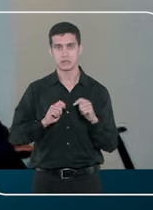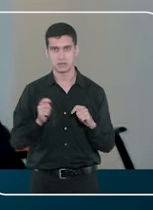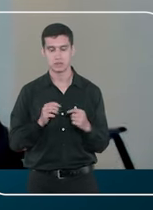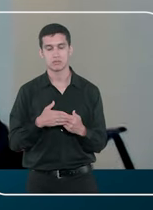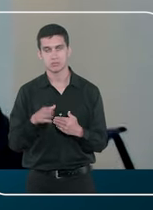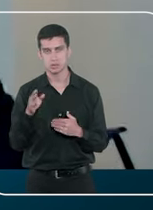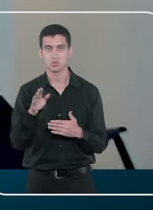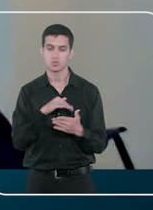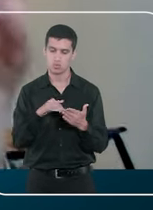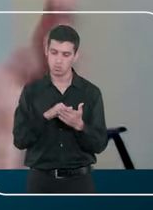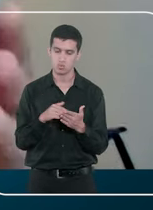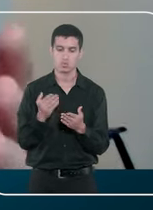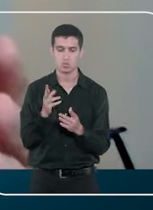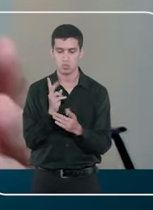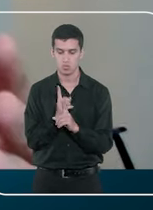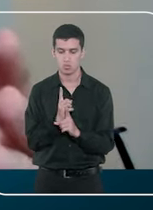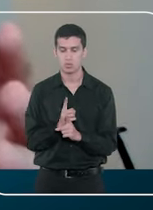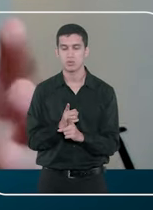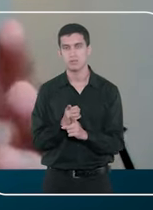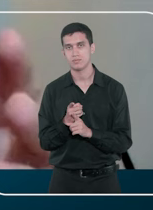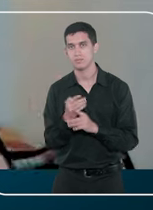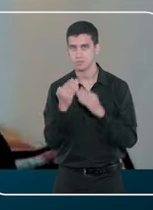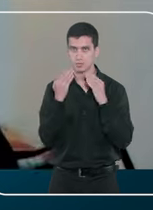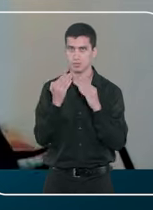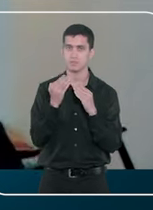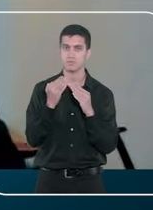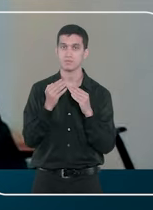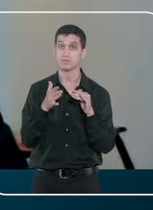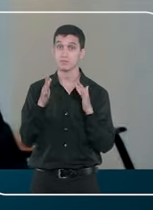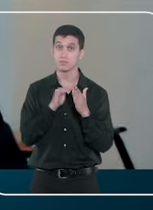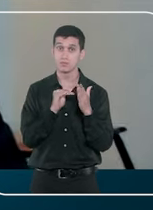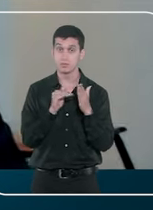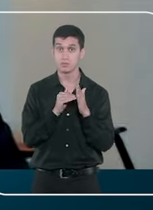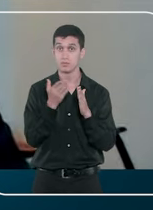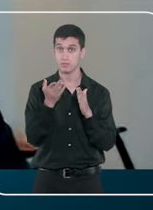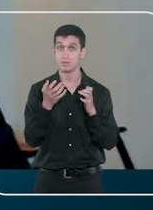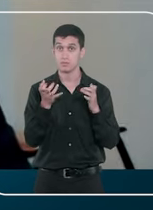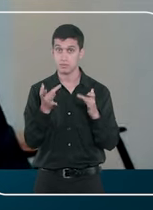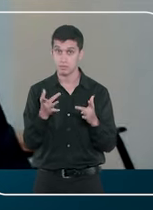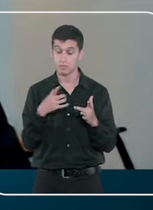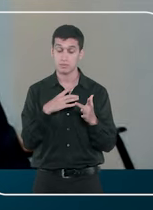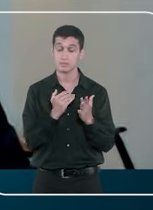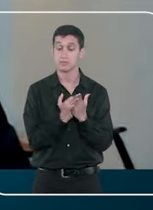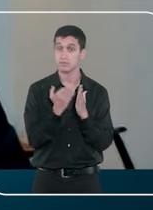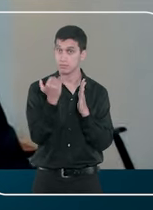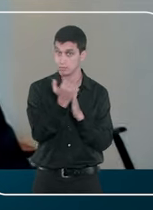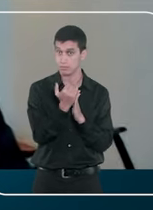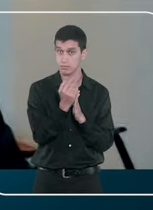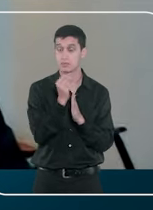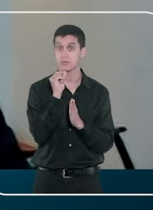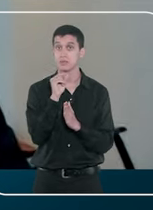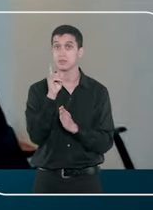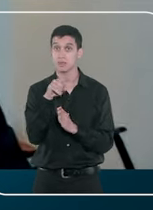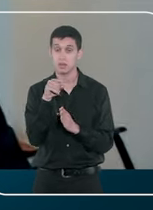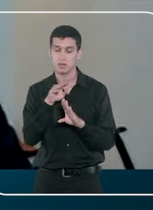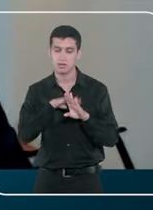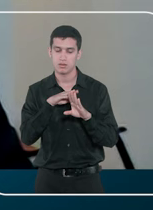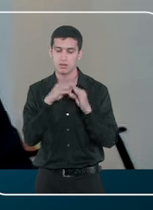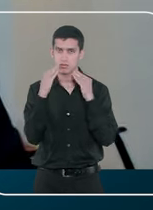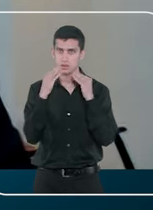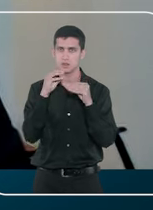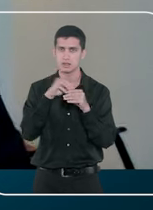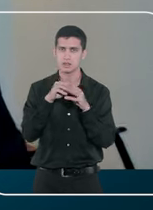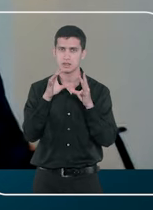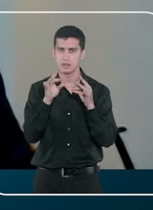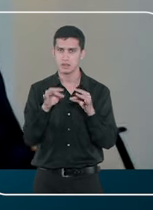formalizados. Disso tudo que eu mencionei, há ainda um plus, eu ainda tenho um adicional, que é uma previsão